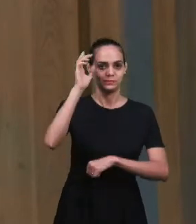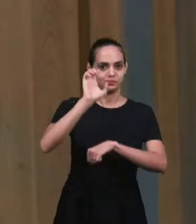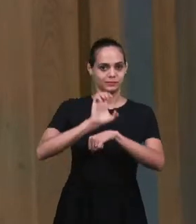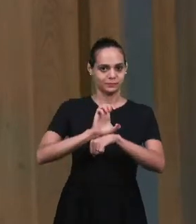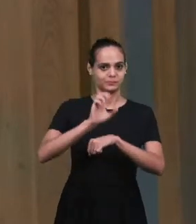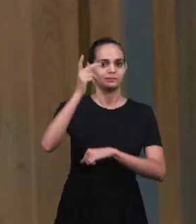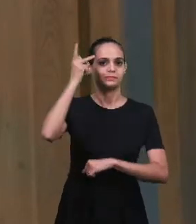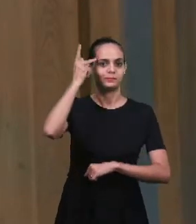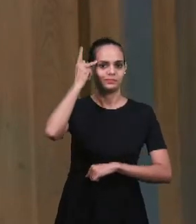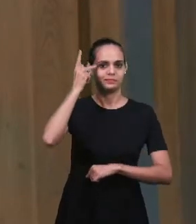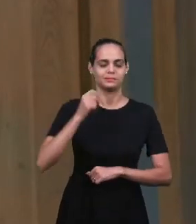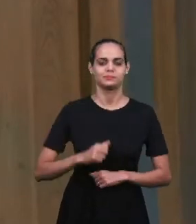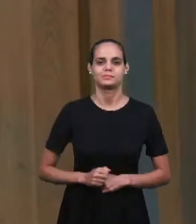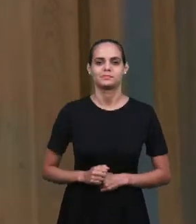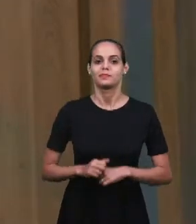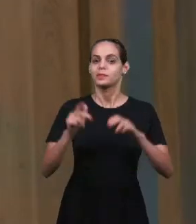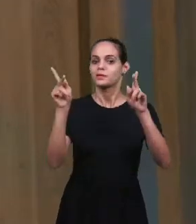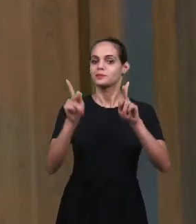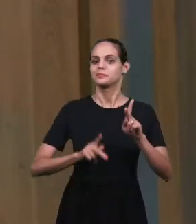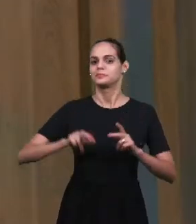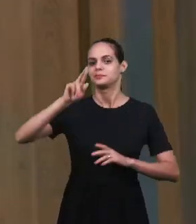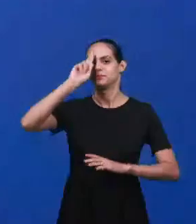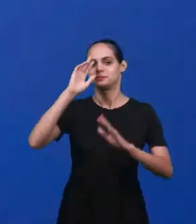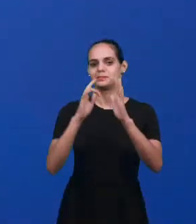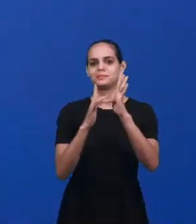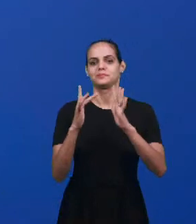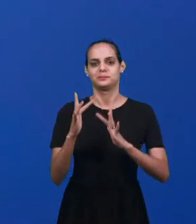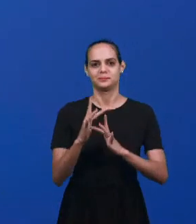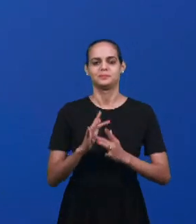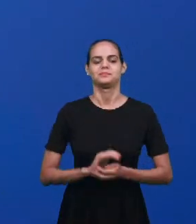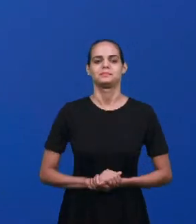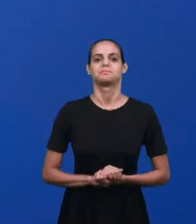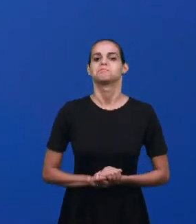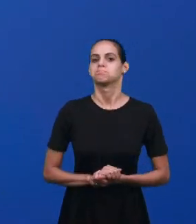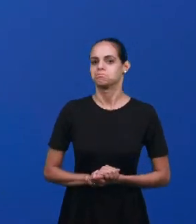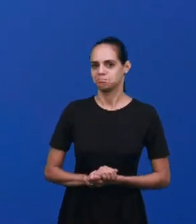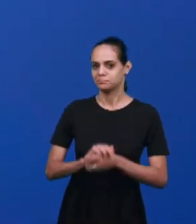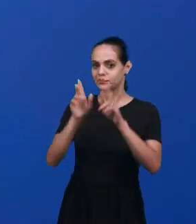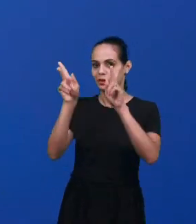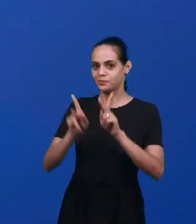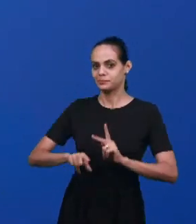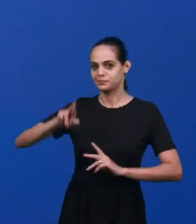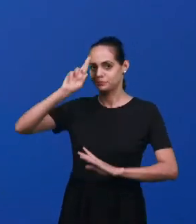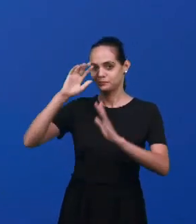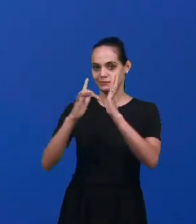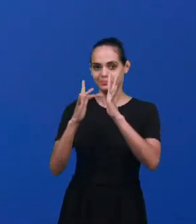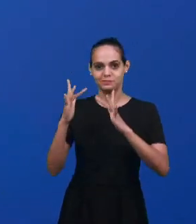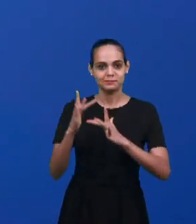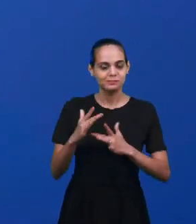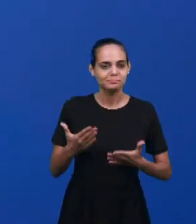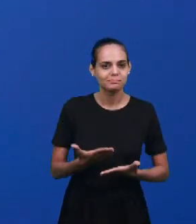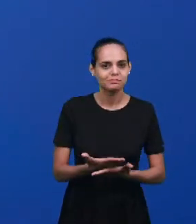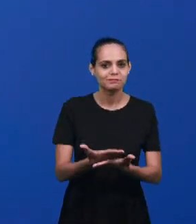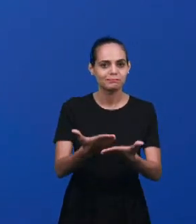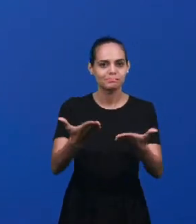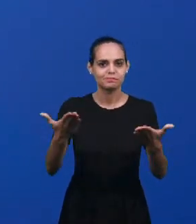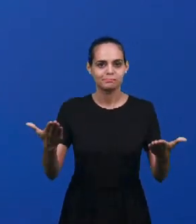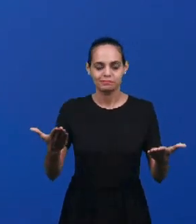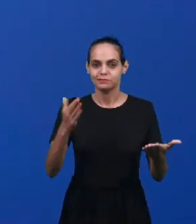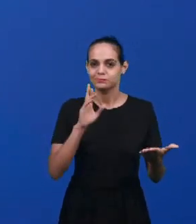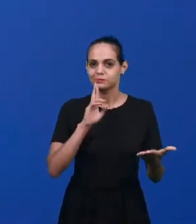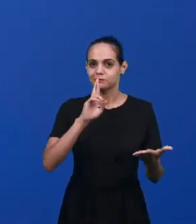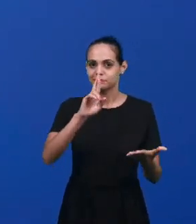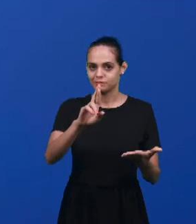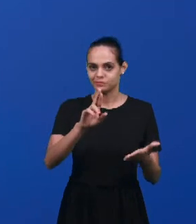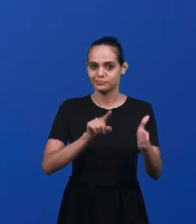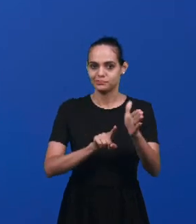Paulo. Alexandro, a paz do Senhor Jesus. A paz do Senhor, irmãos. Respondendo a pergunta 1 da letra